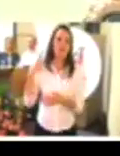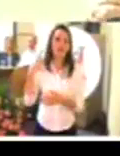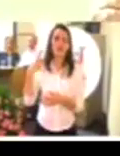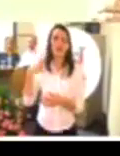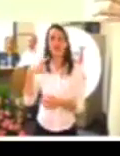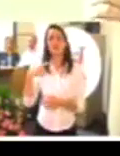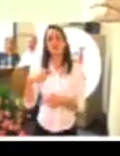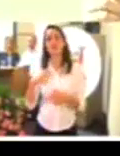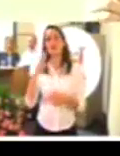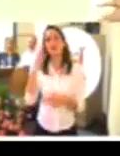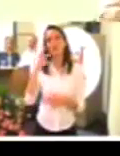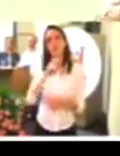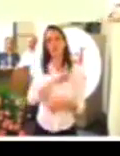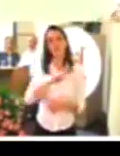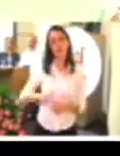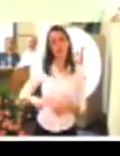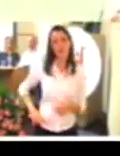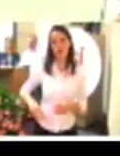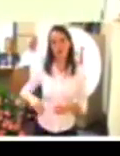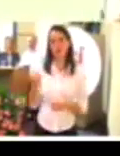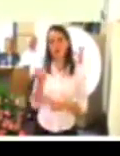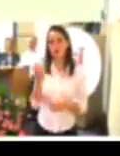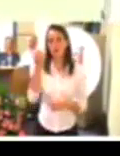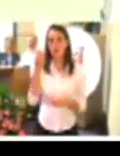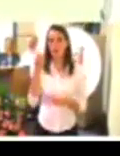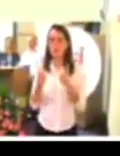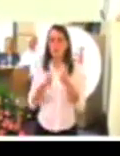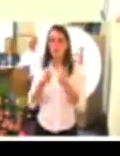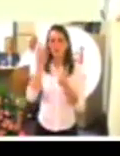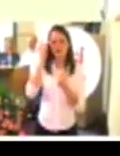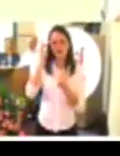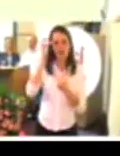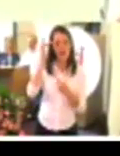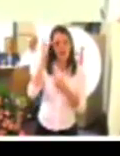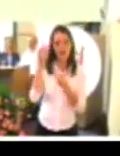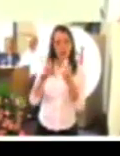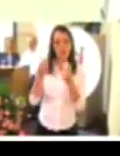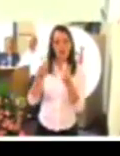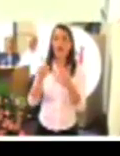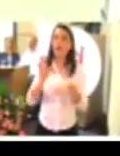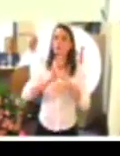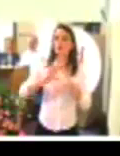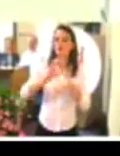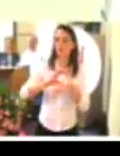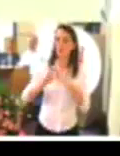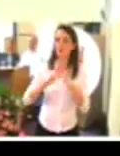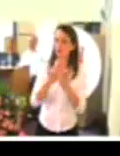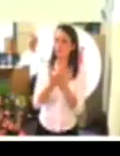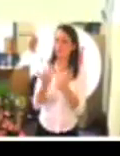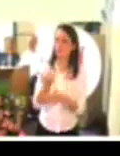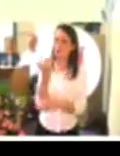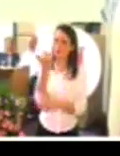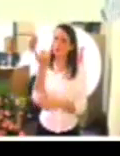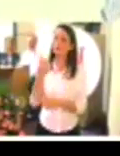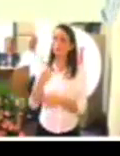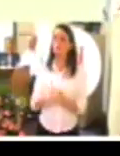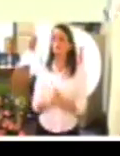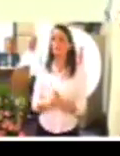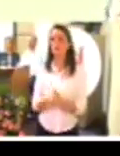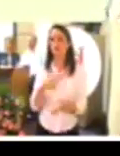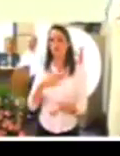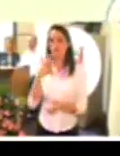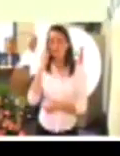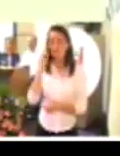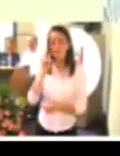importância, que é o cargo de vereador numa casa legislativa. Por isso, eu acho que de uma forma